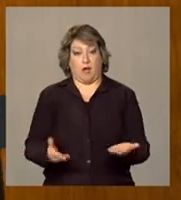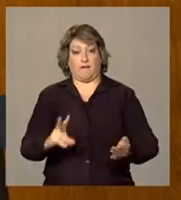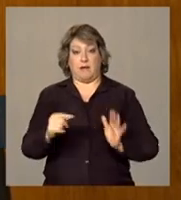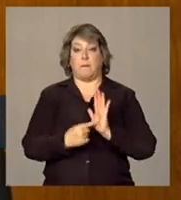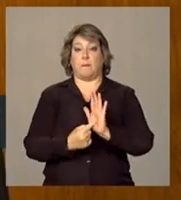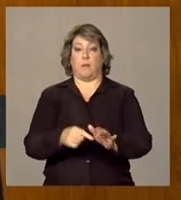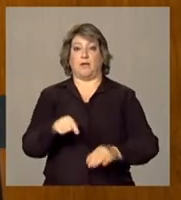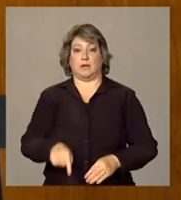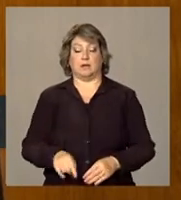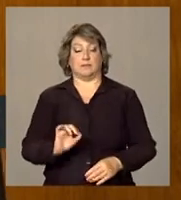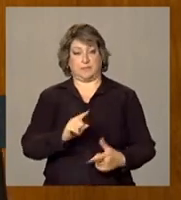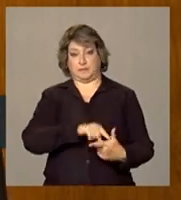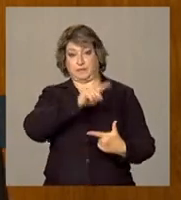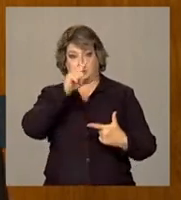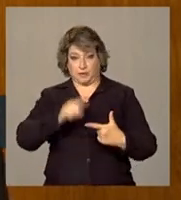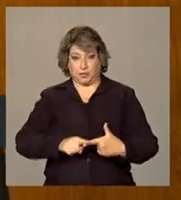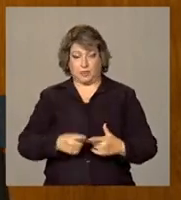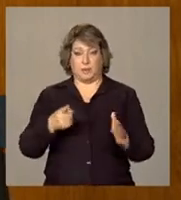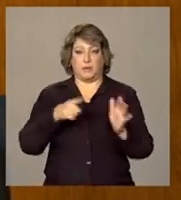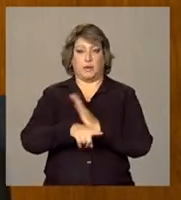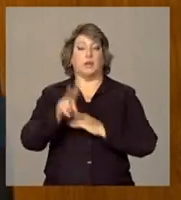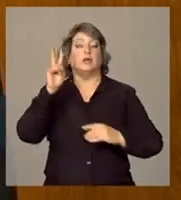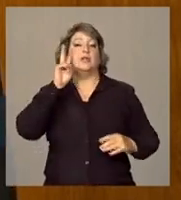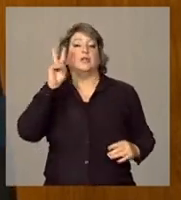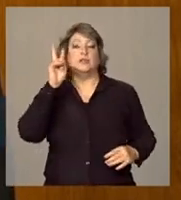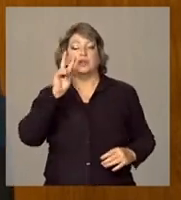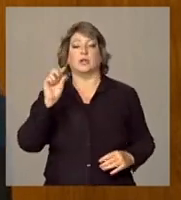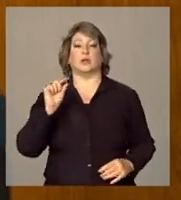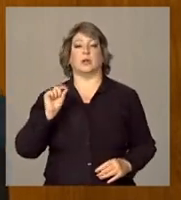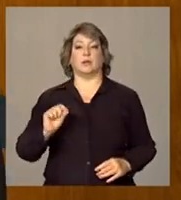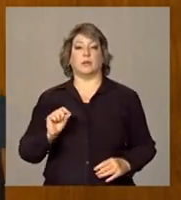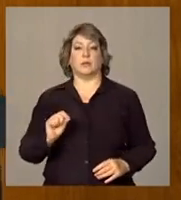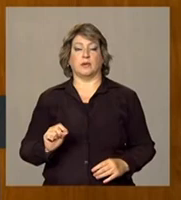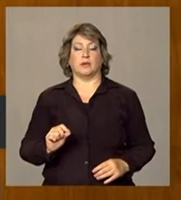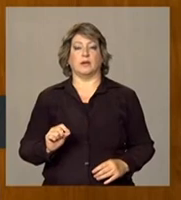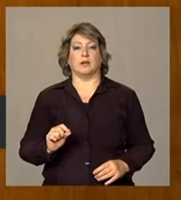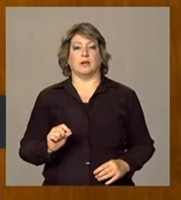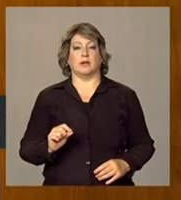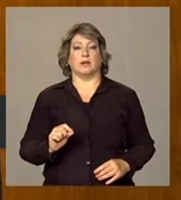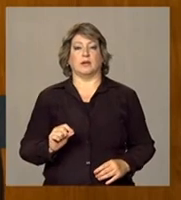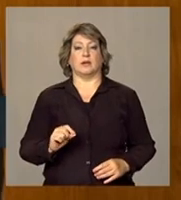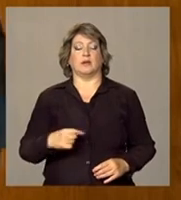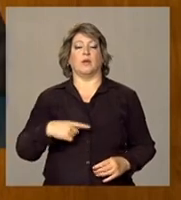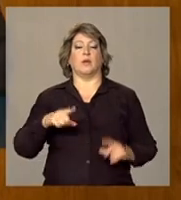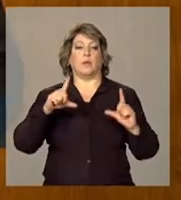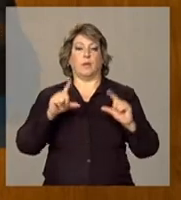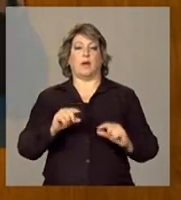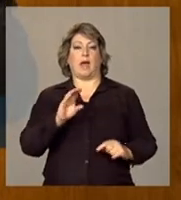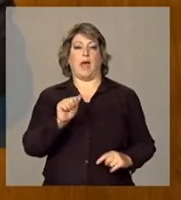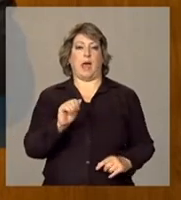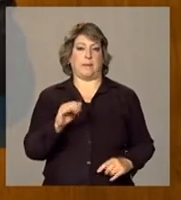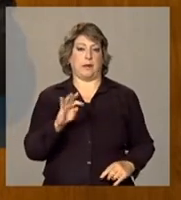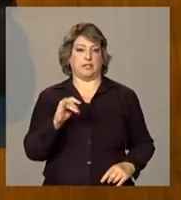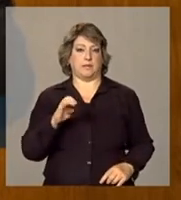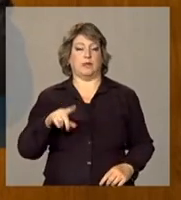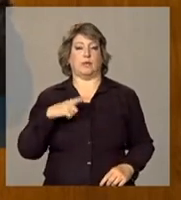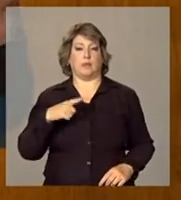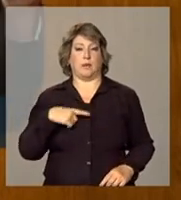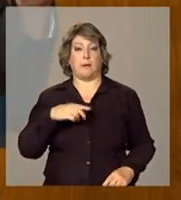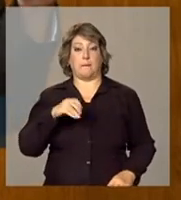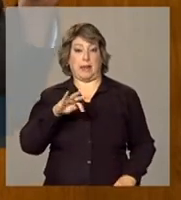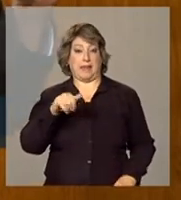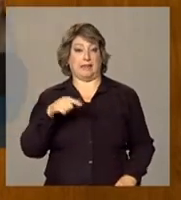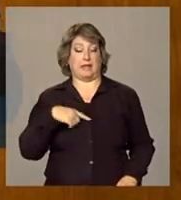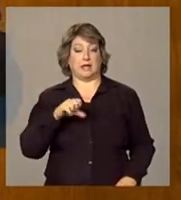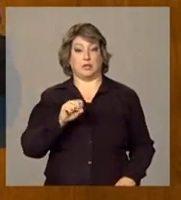e a segunda coisa é quanto ao abatimento da meta de superávit primário na apresentação e